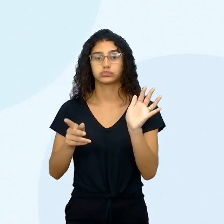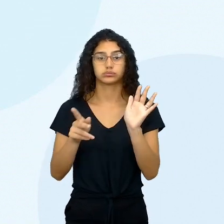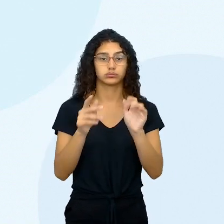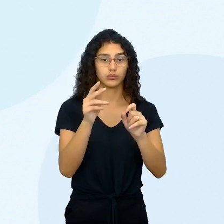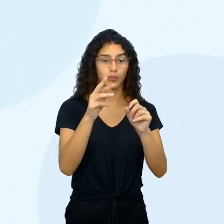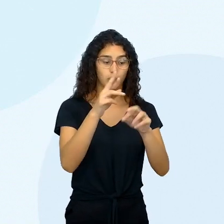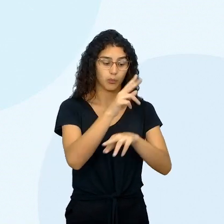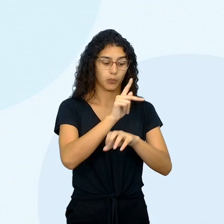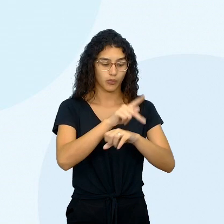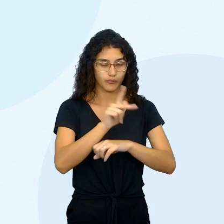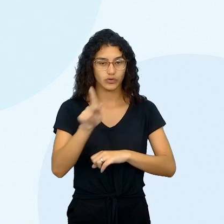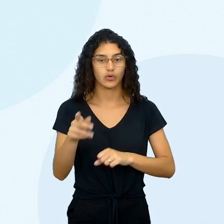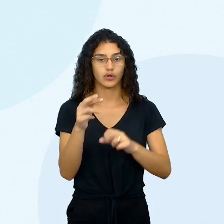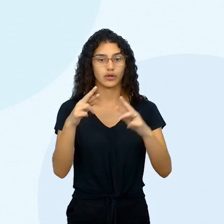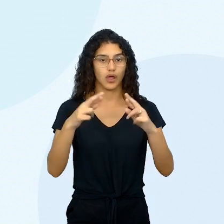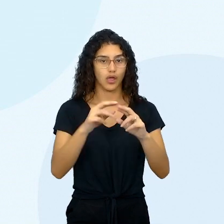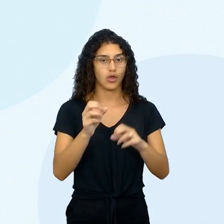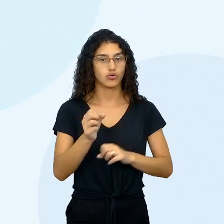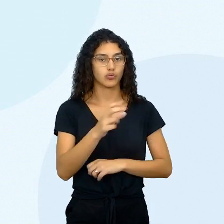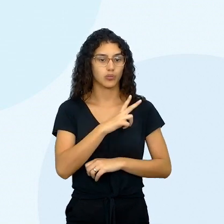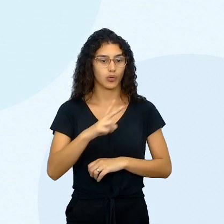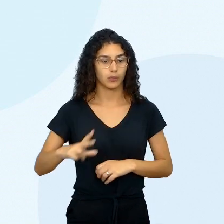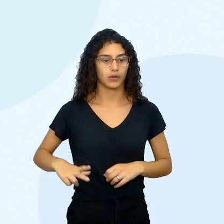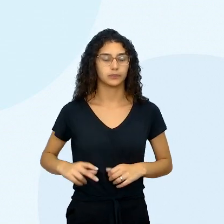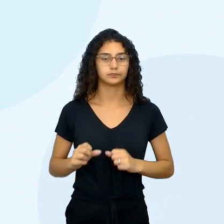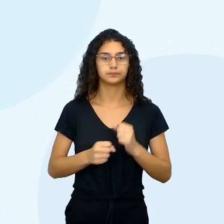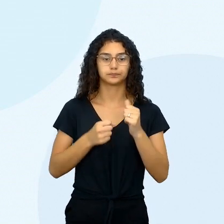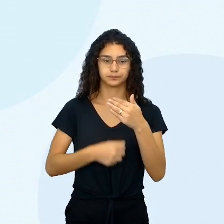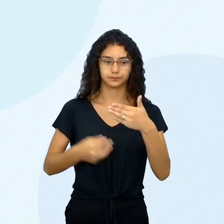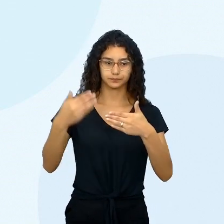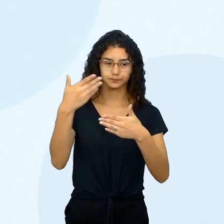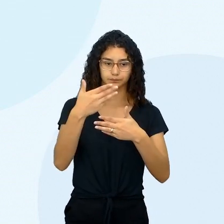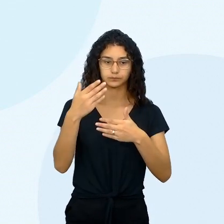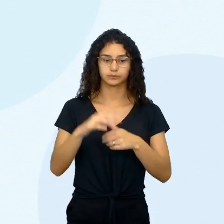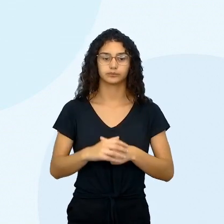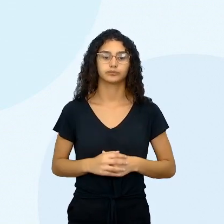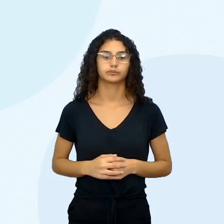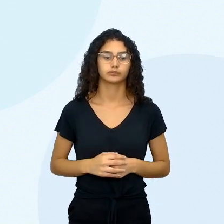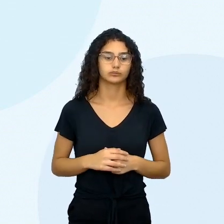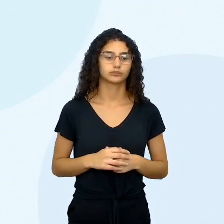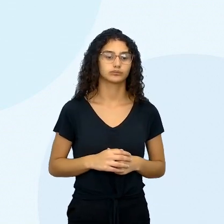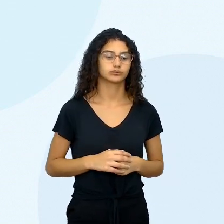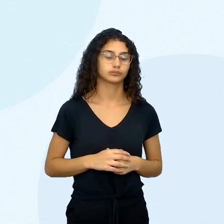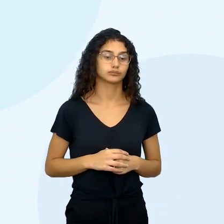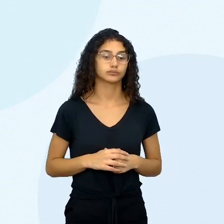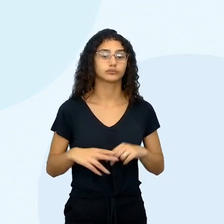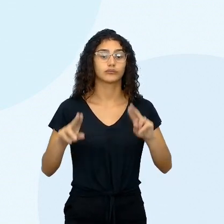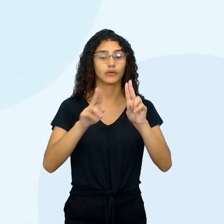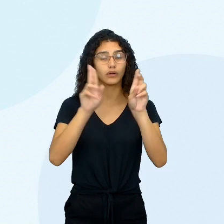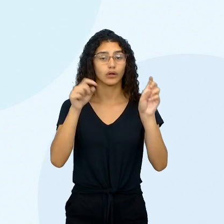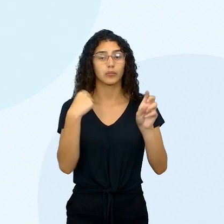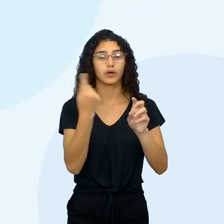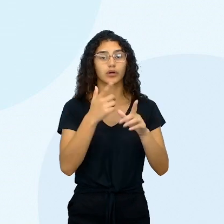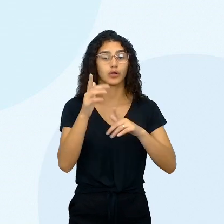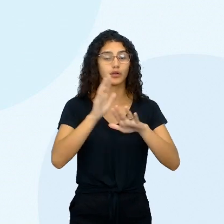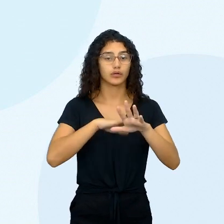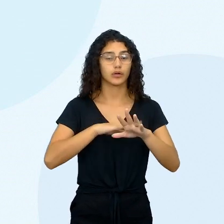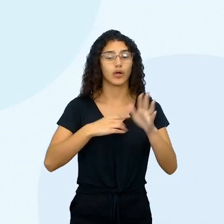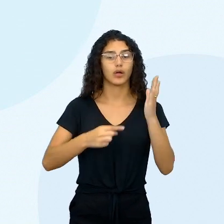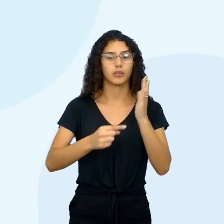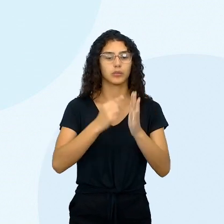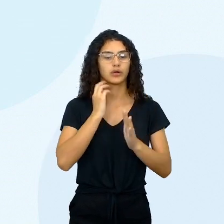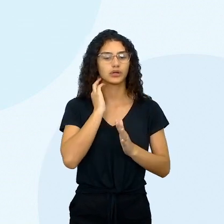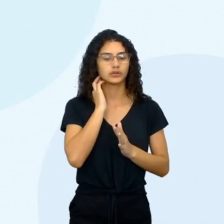professores da rede pública de ensino. Podendo passar para o próximo, então, as temáticas que a gente trabalhou, a primeira